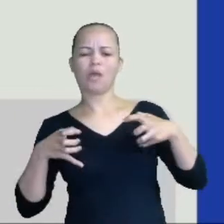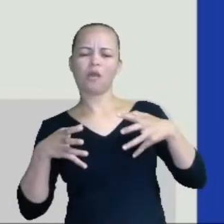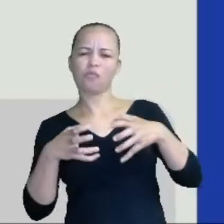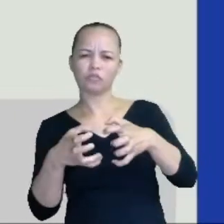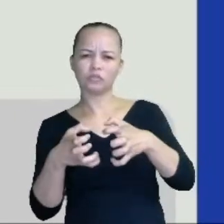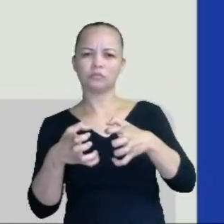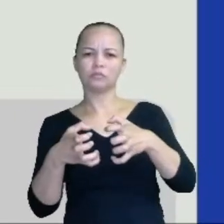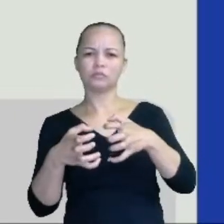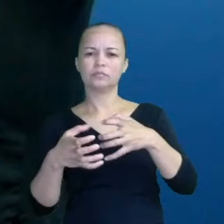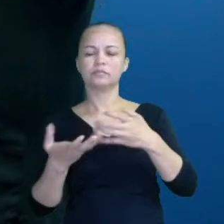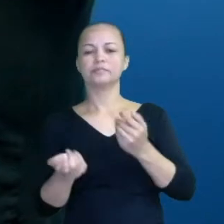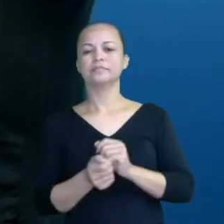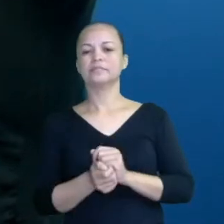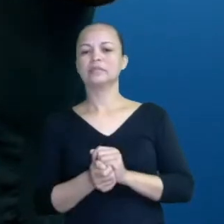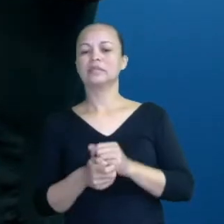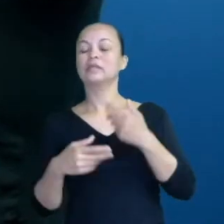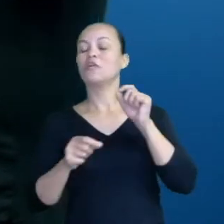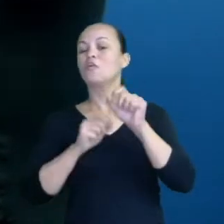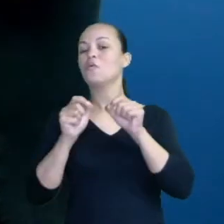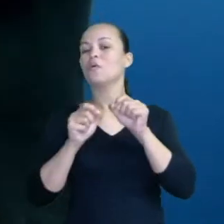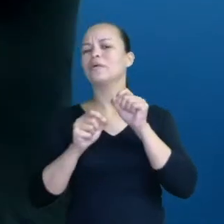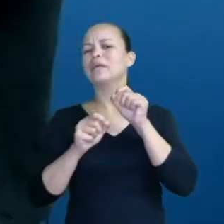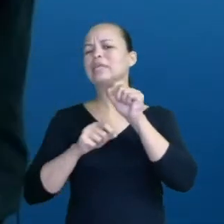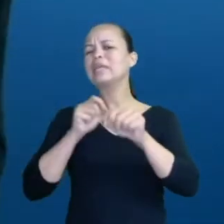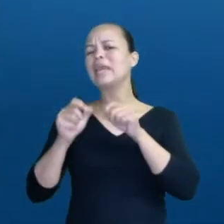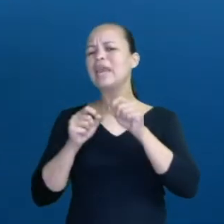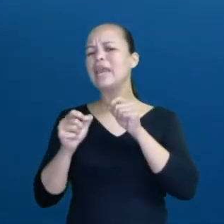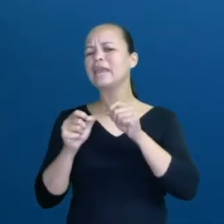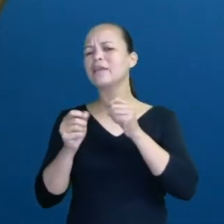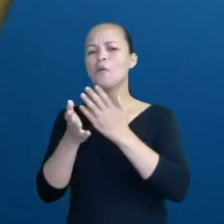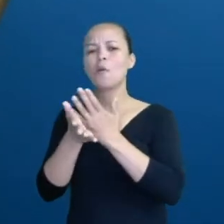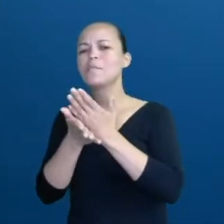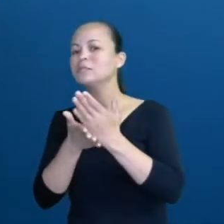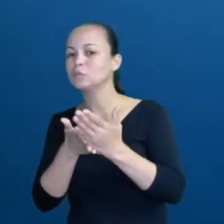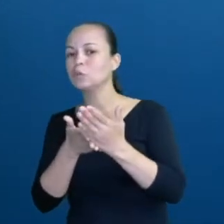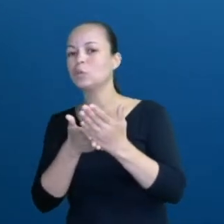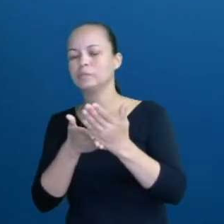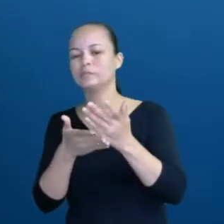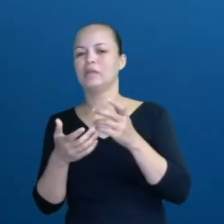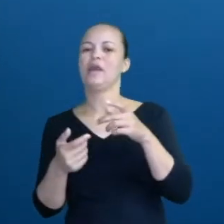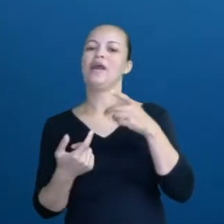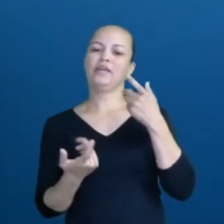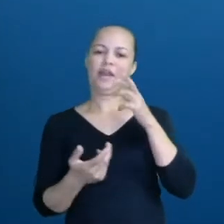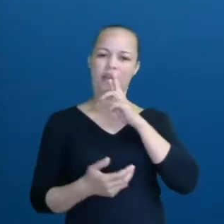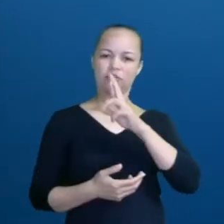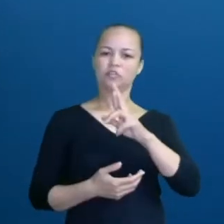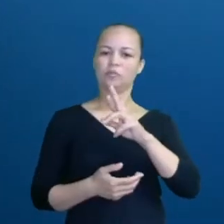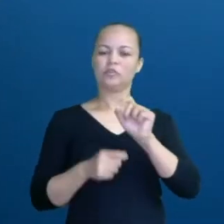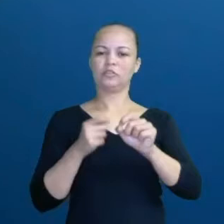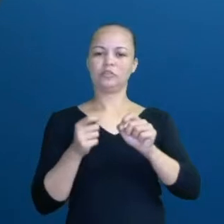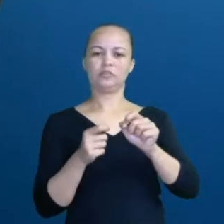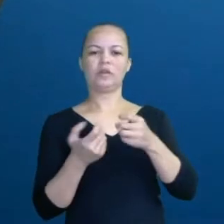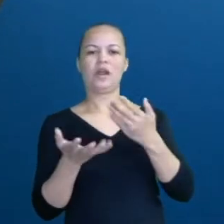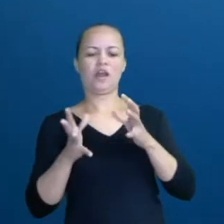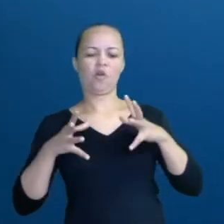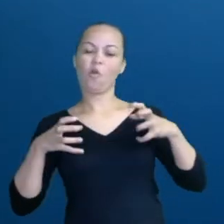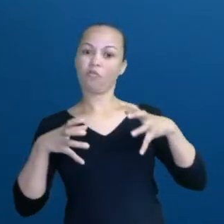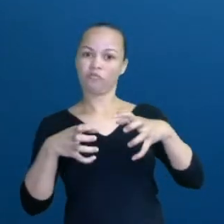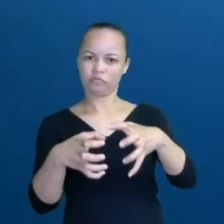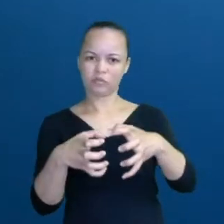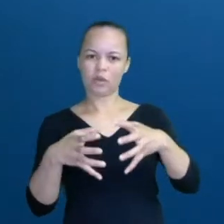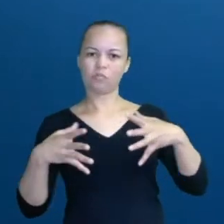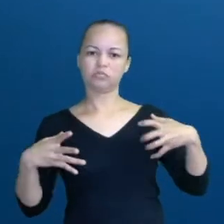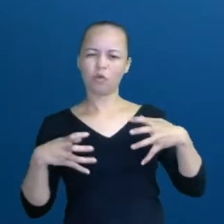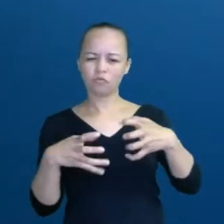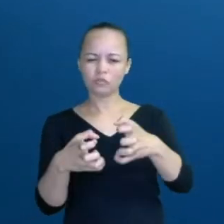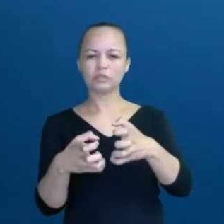eu encontrar o sujeito, eu vou fazer a pergunta quem, ou seja, quem começou. Aí logo vem a resposta, as confusões. As